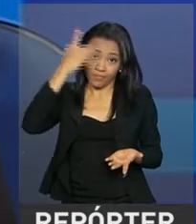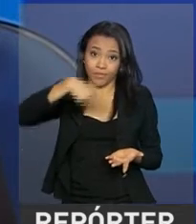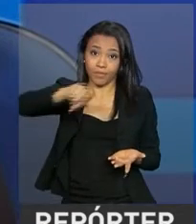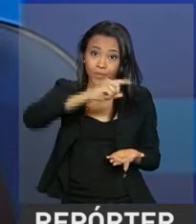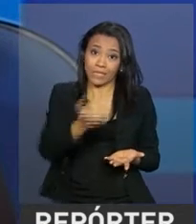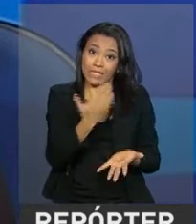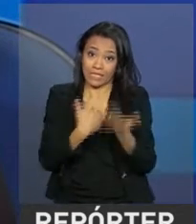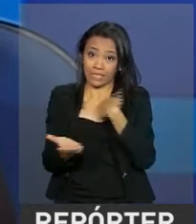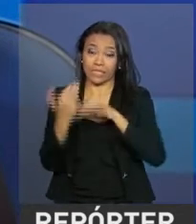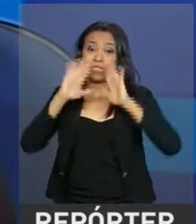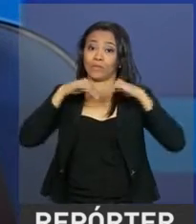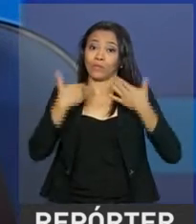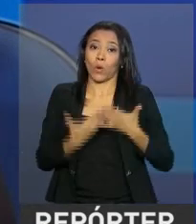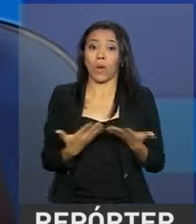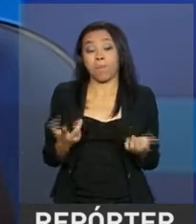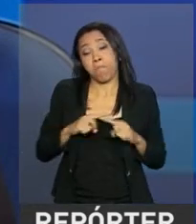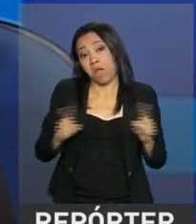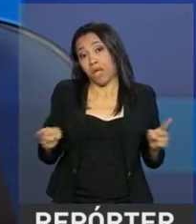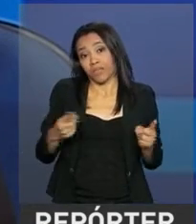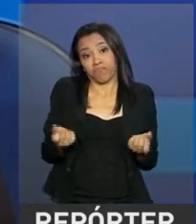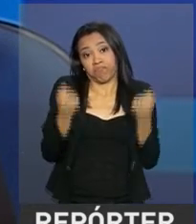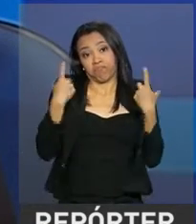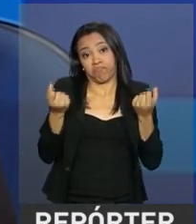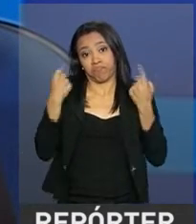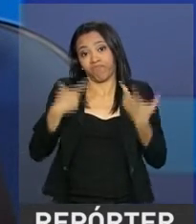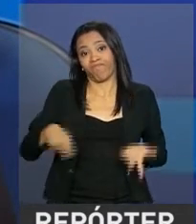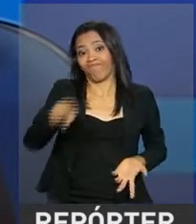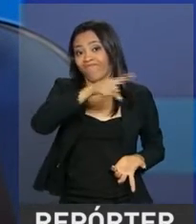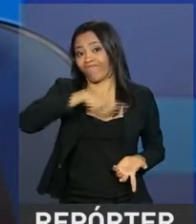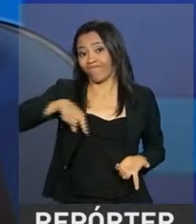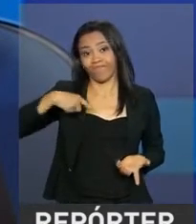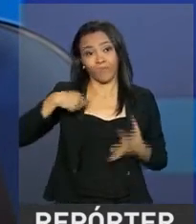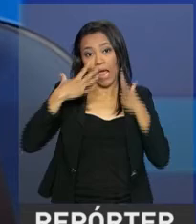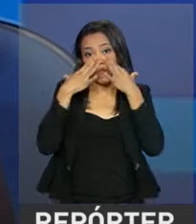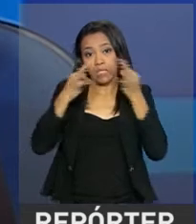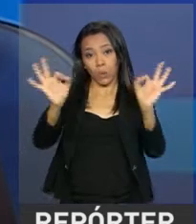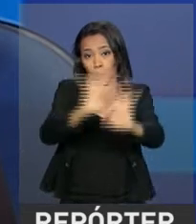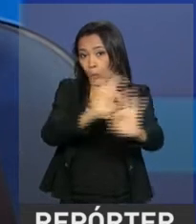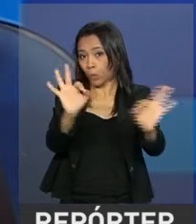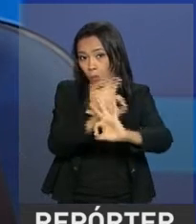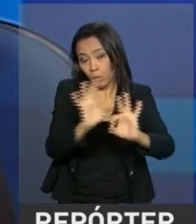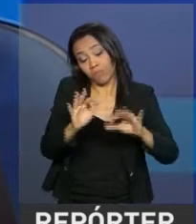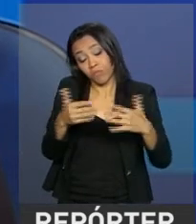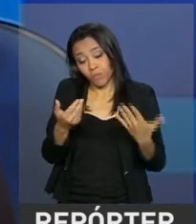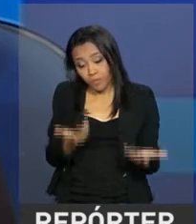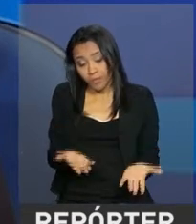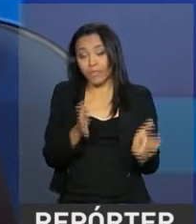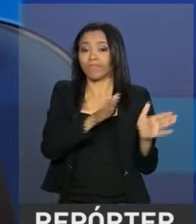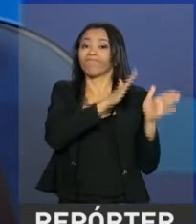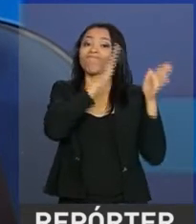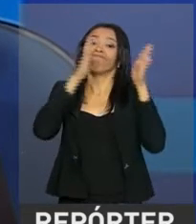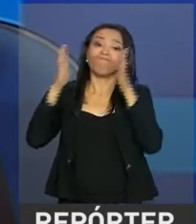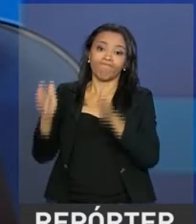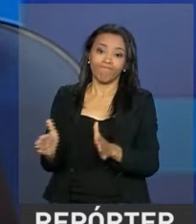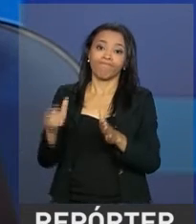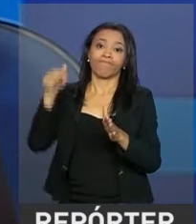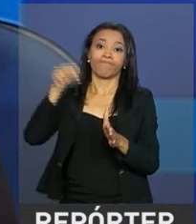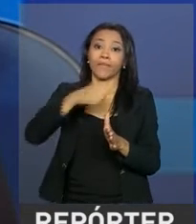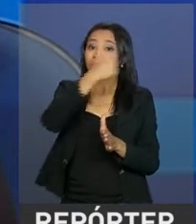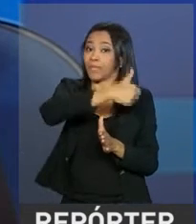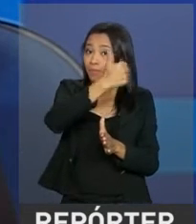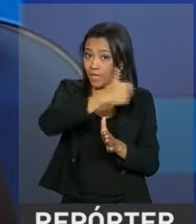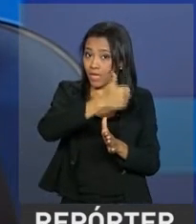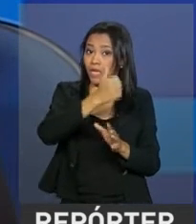como nem todos ouviram o nosso chamamento chegamos ao final do enem na primeira